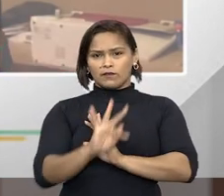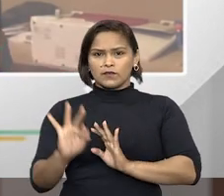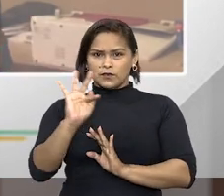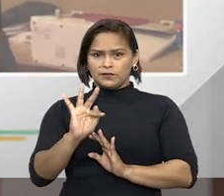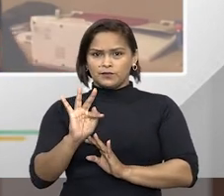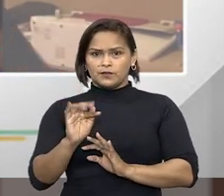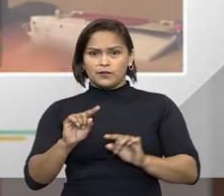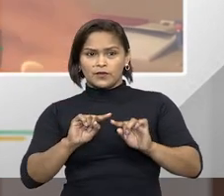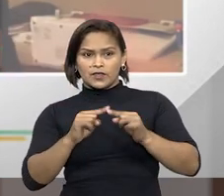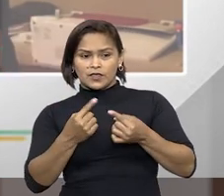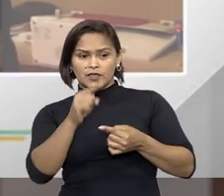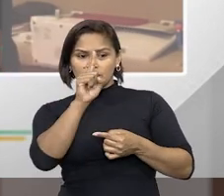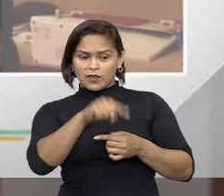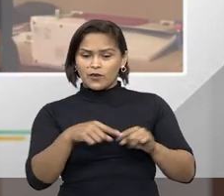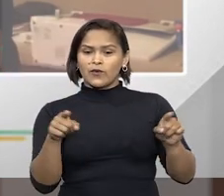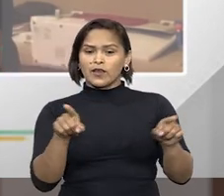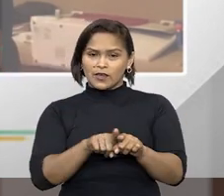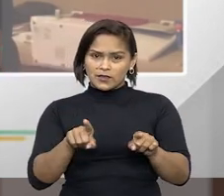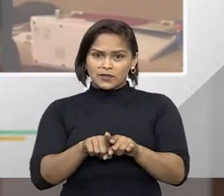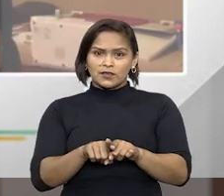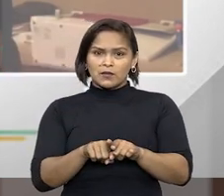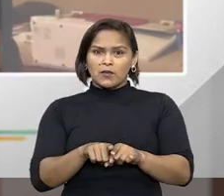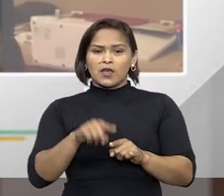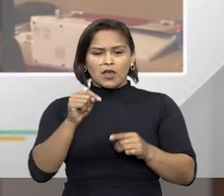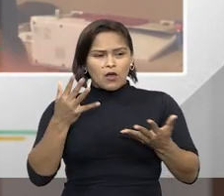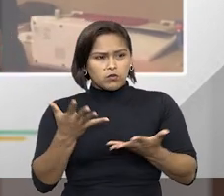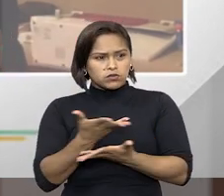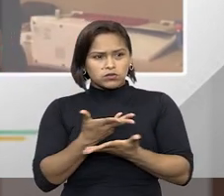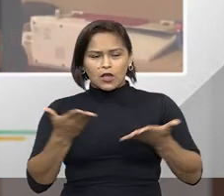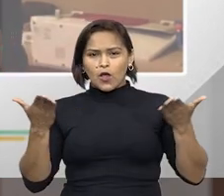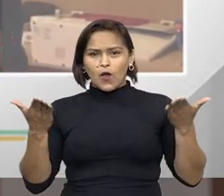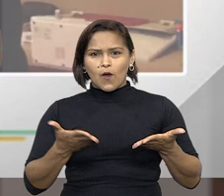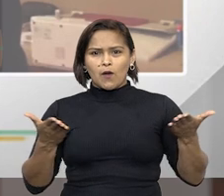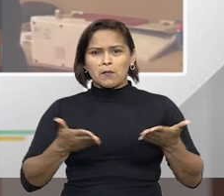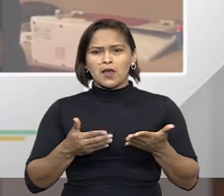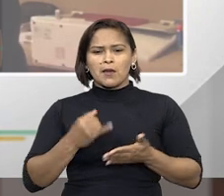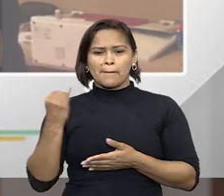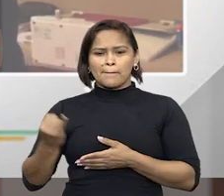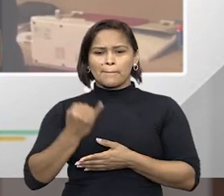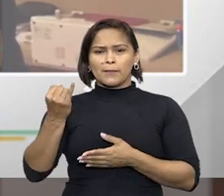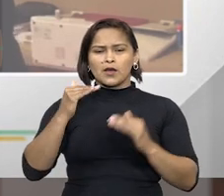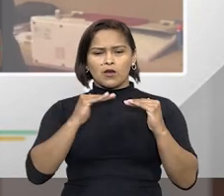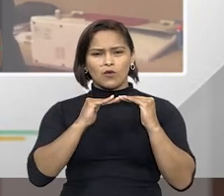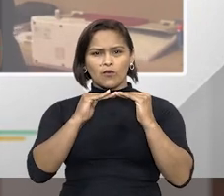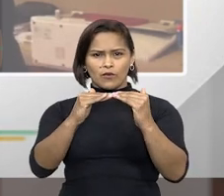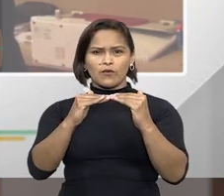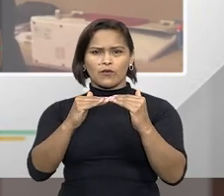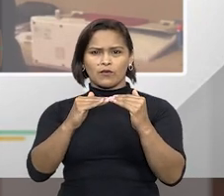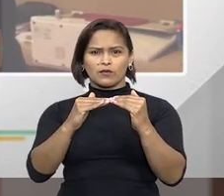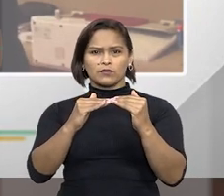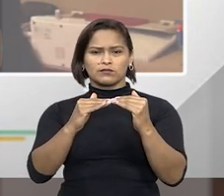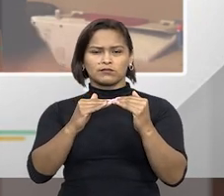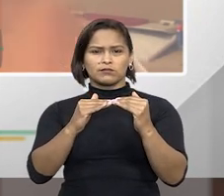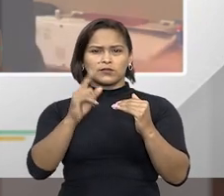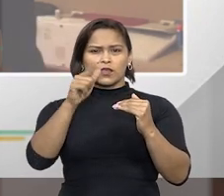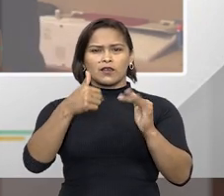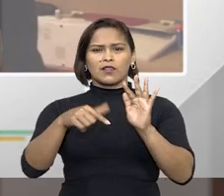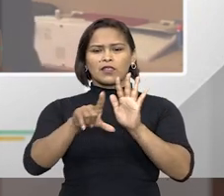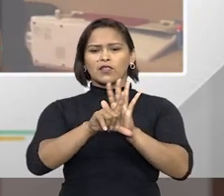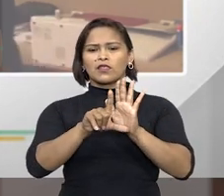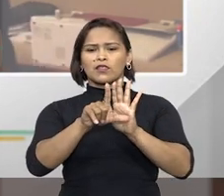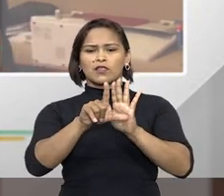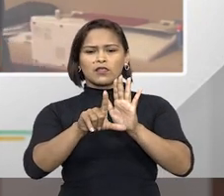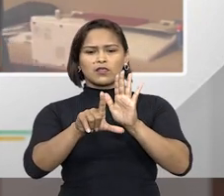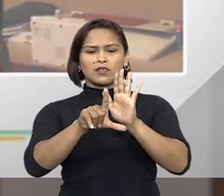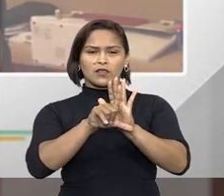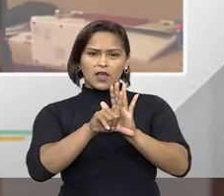aqui também é um grande momento para a uniformização, né, da